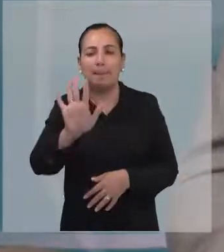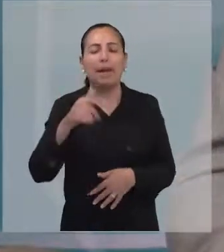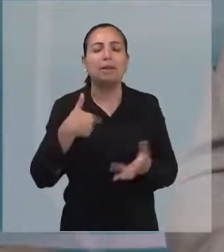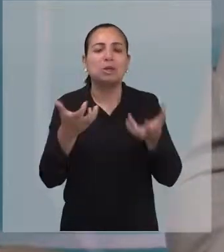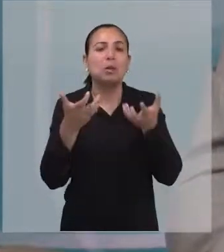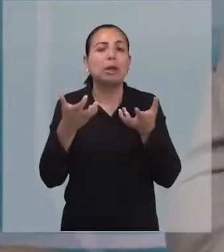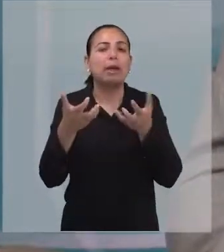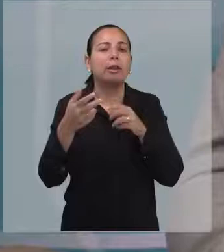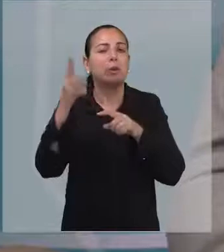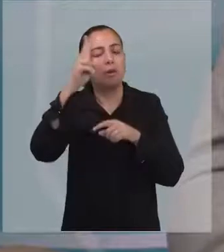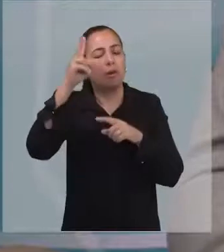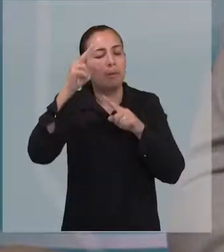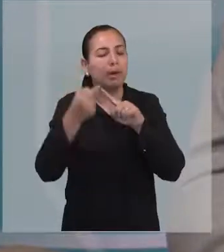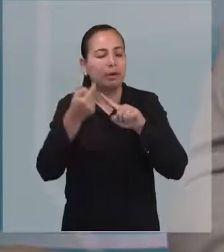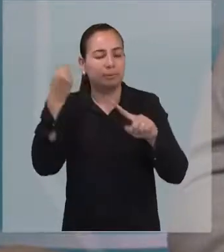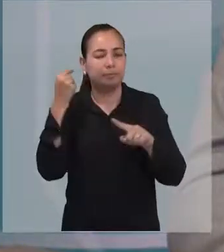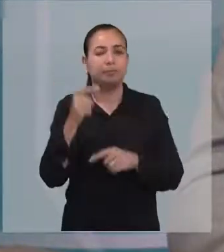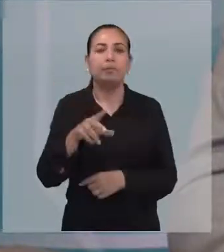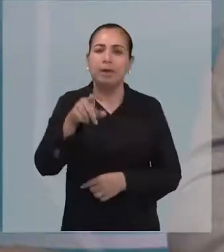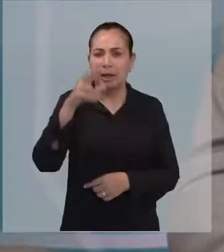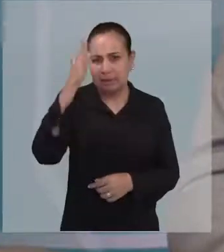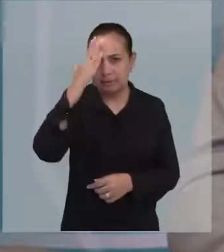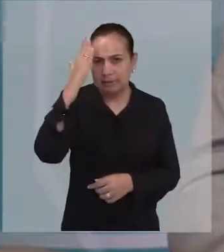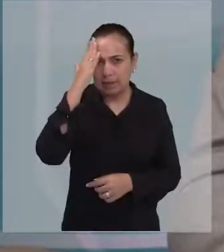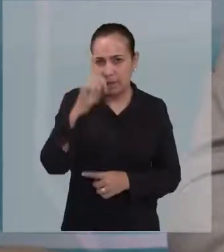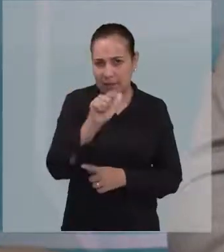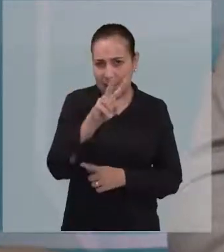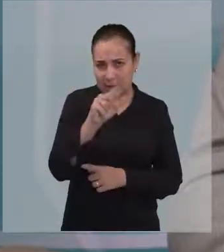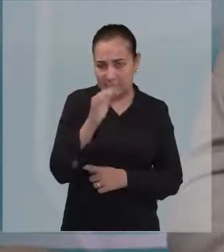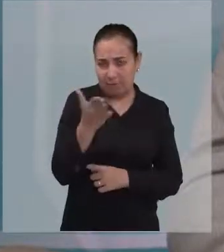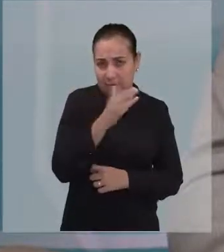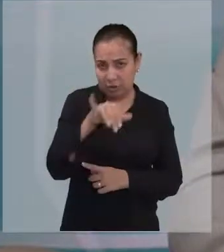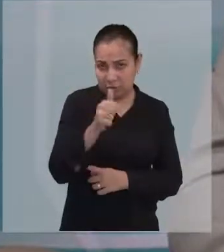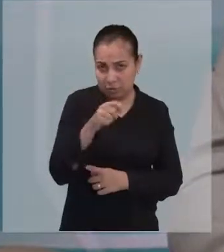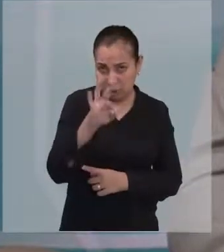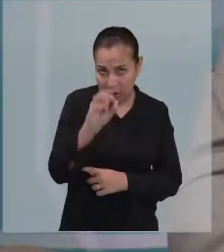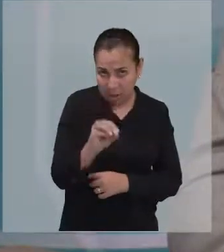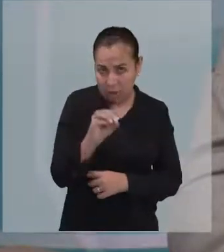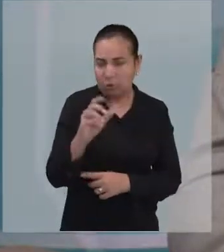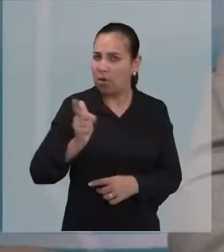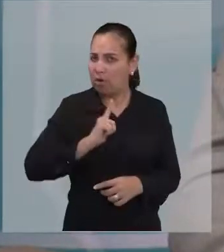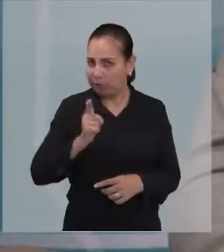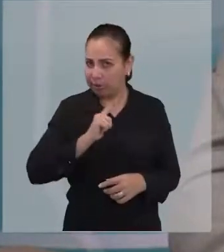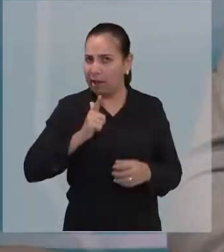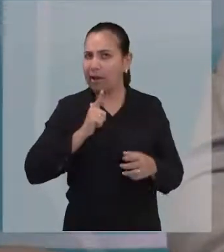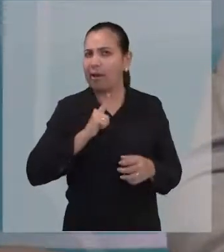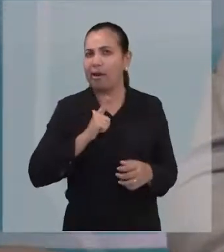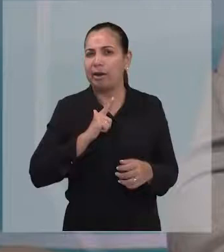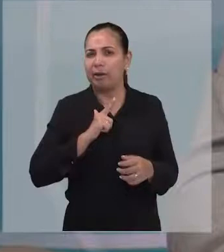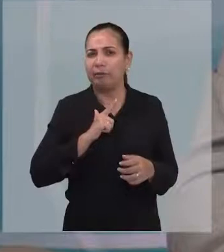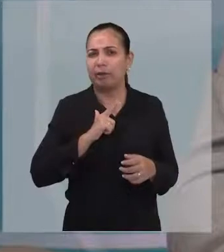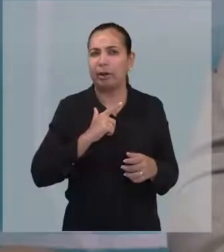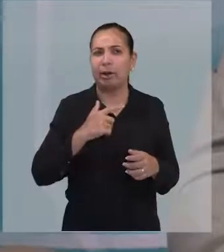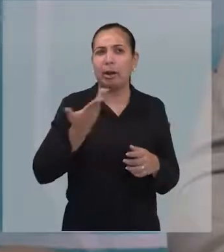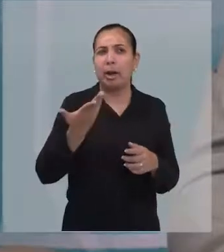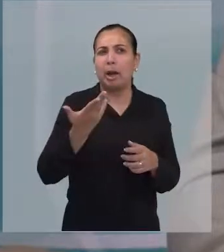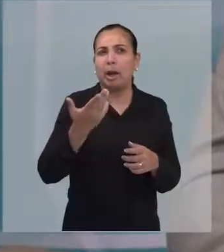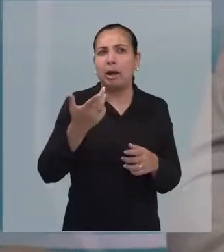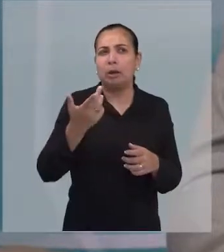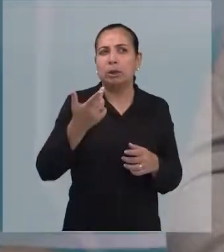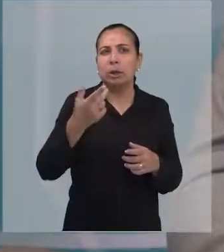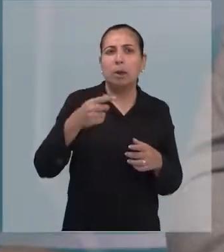uma retrospectiva muito breve. A Lava Jato já vem envolta em polêmica desde o seu começo, há 5